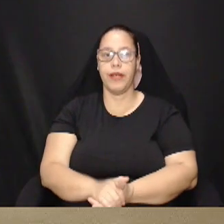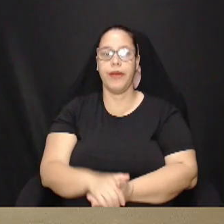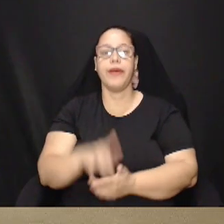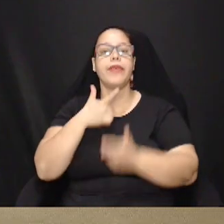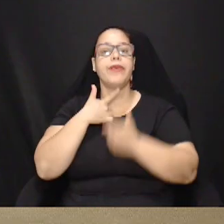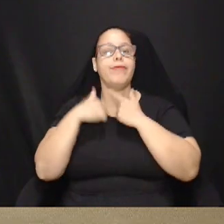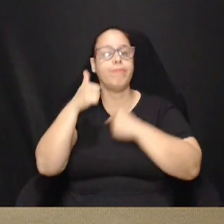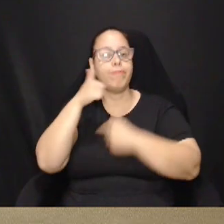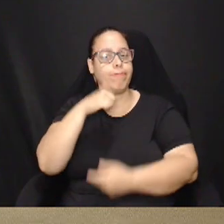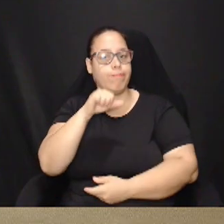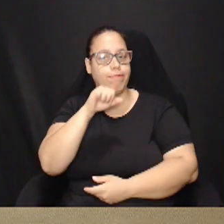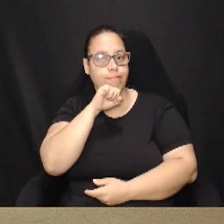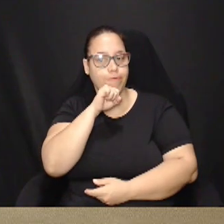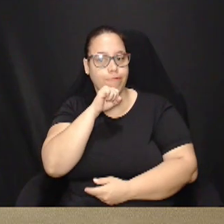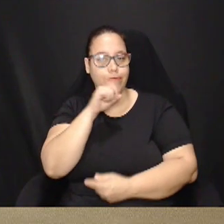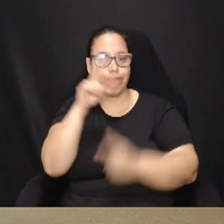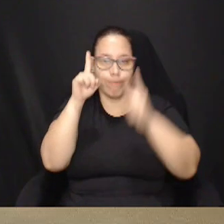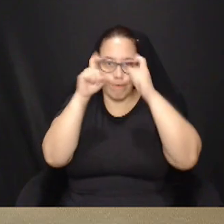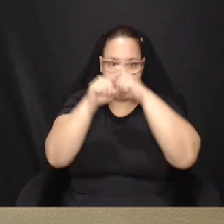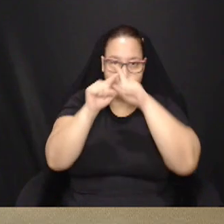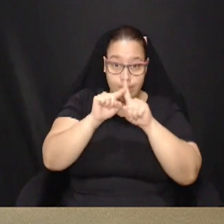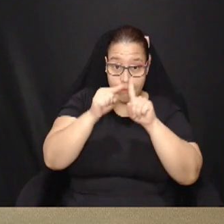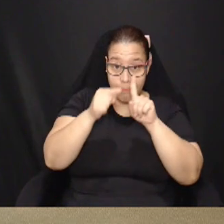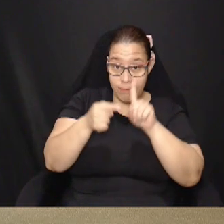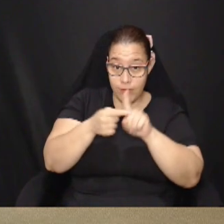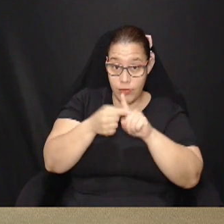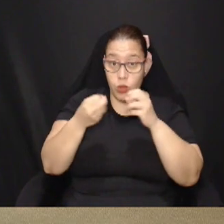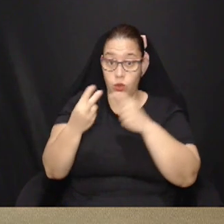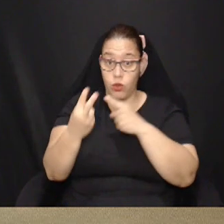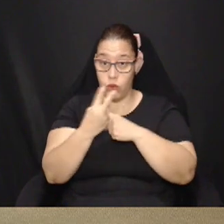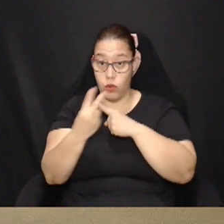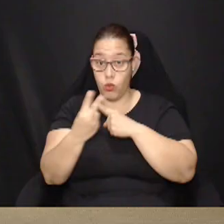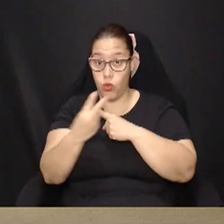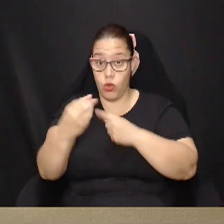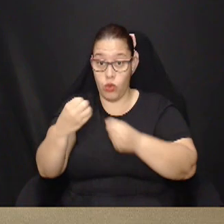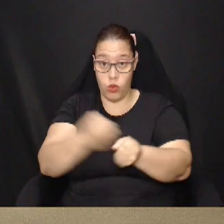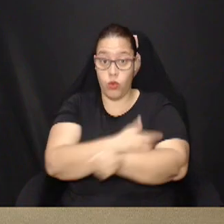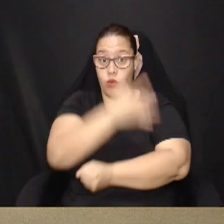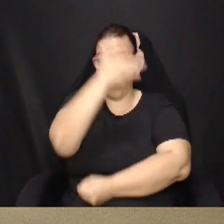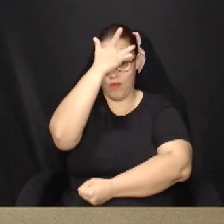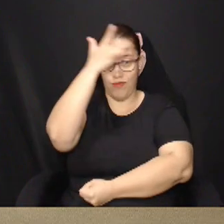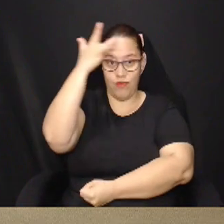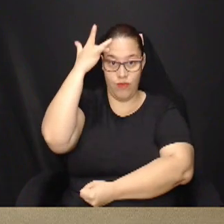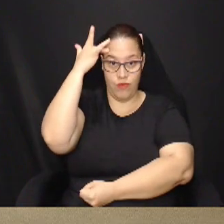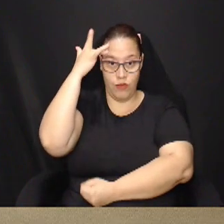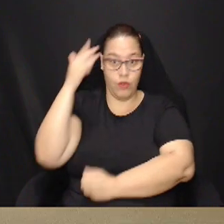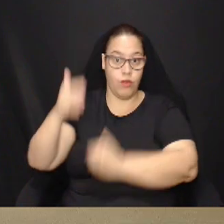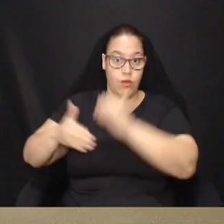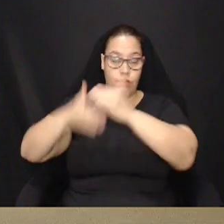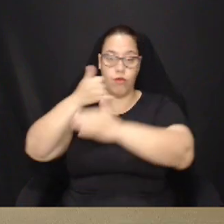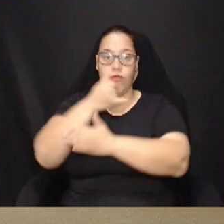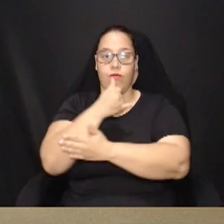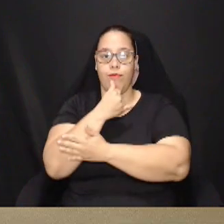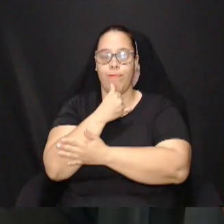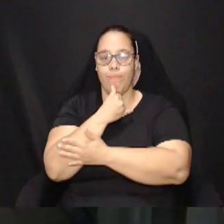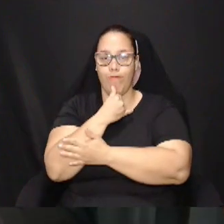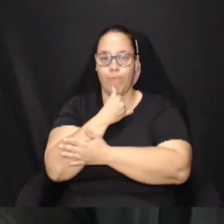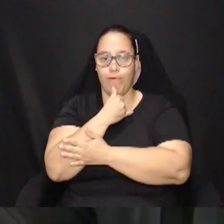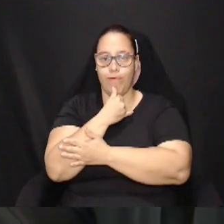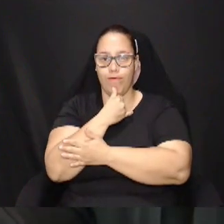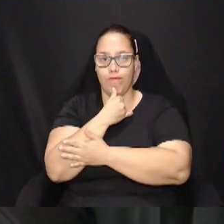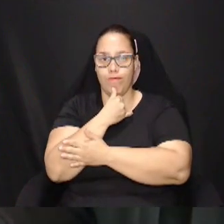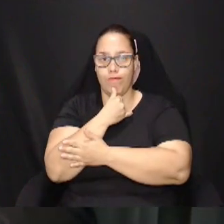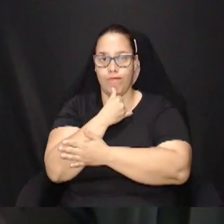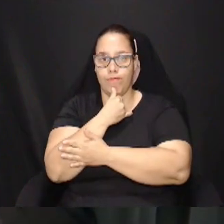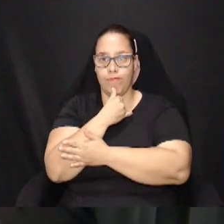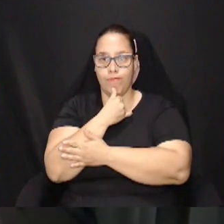enfrenta dificuldades para engravidar, como cuidar da saúde emocional durante esse processo tão frustrante? Vamos lá.